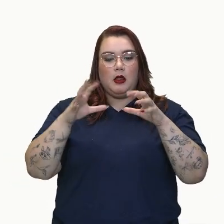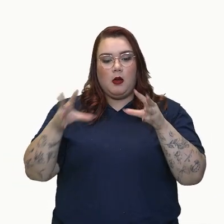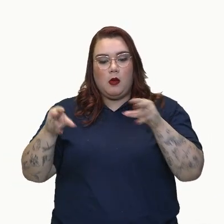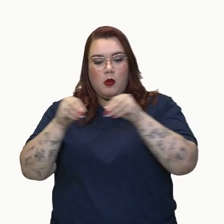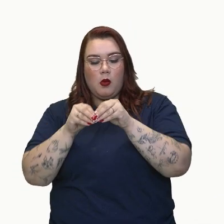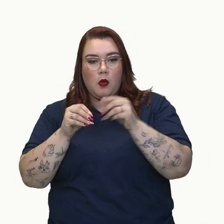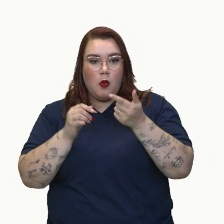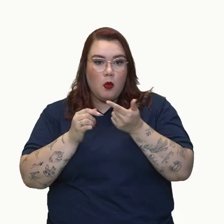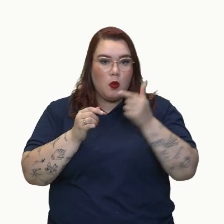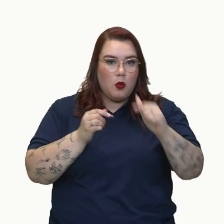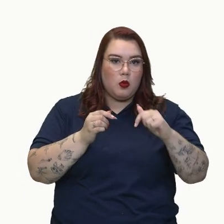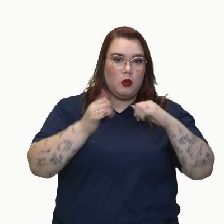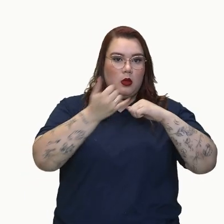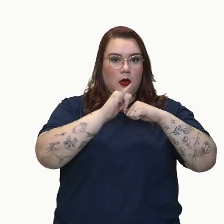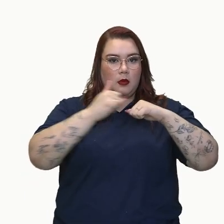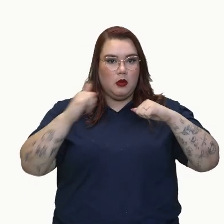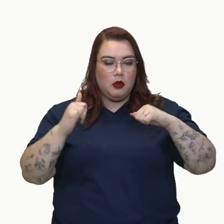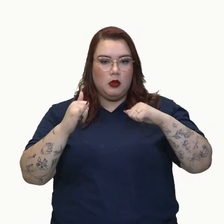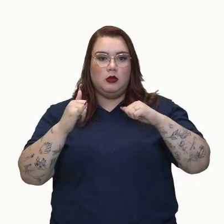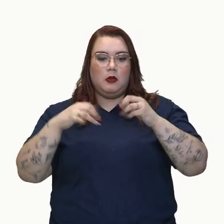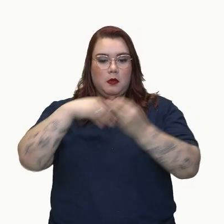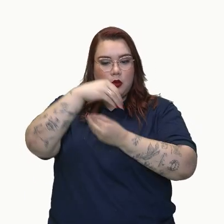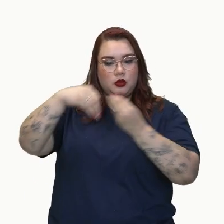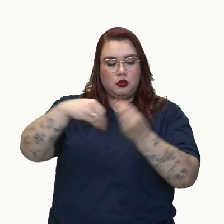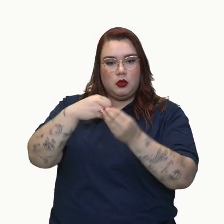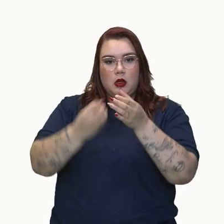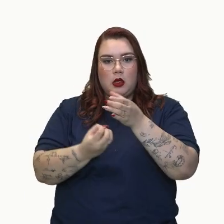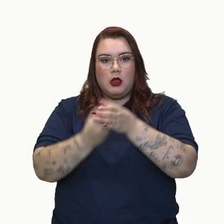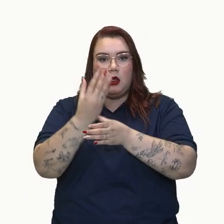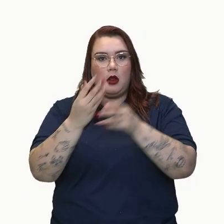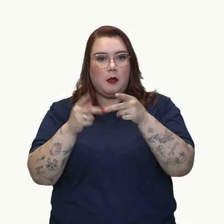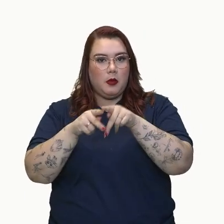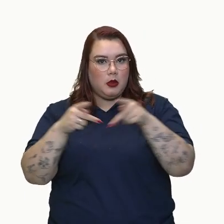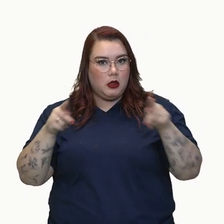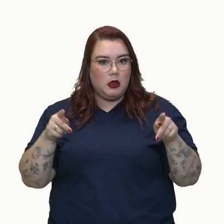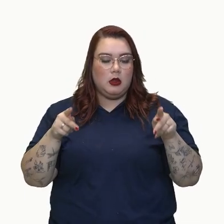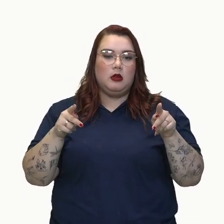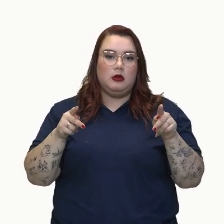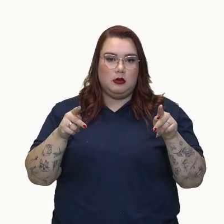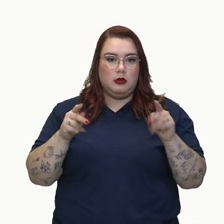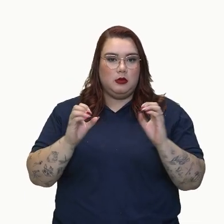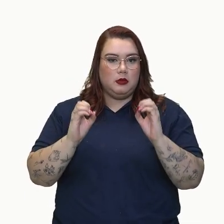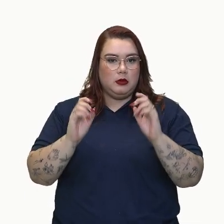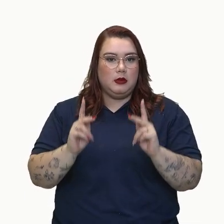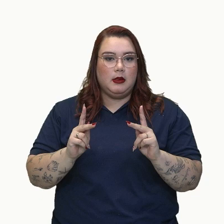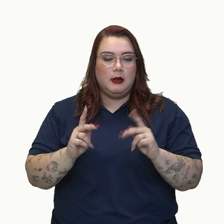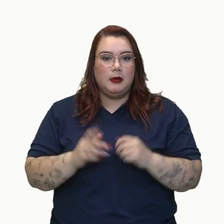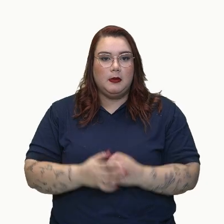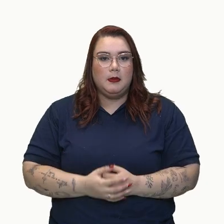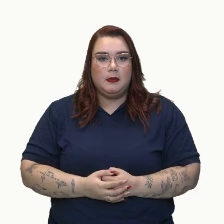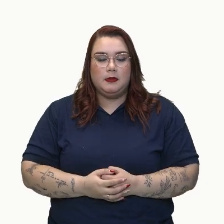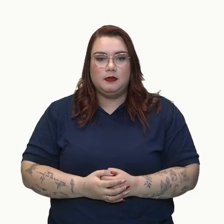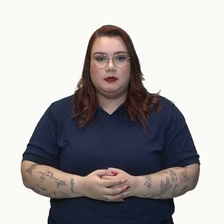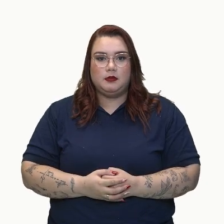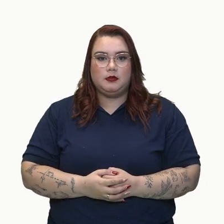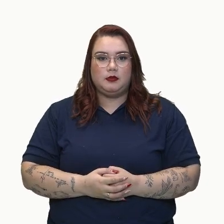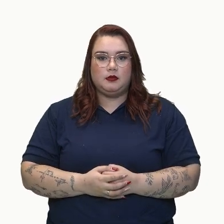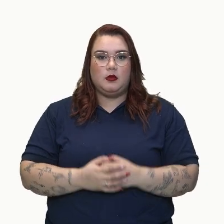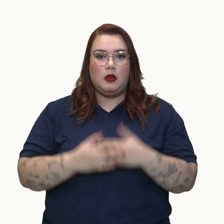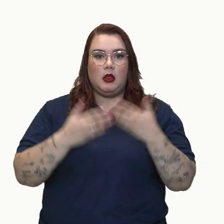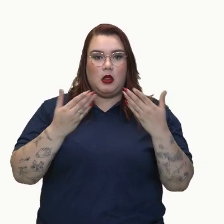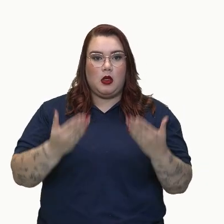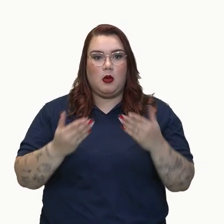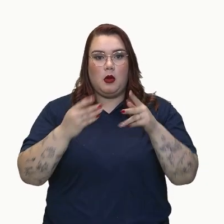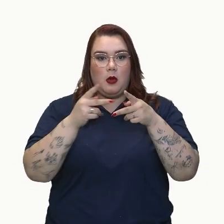vão formar proteínas. Exatamente, tá? Vão formar proteínas. Essas